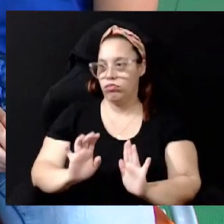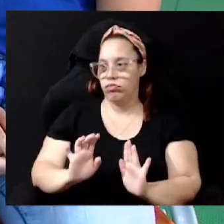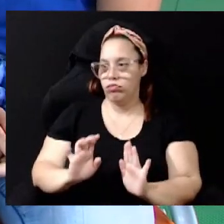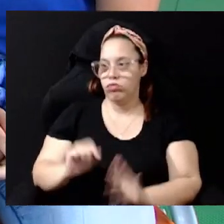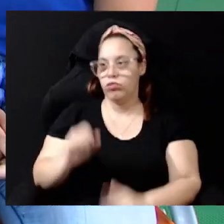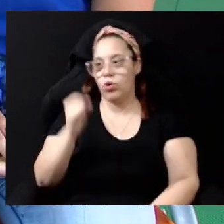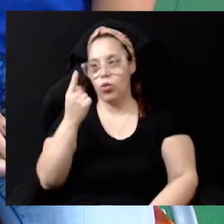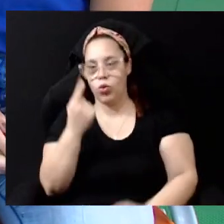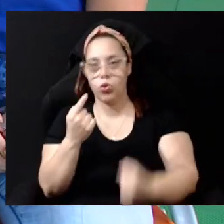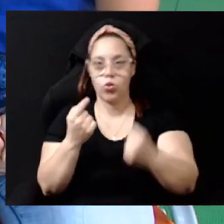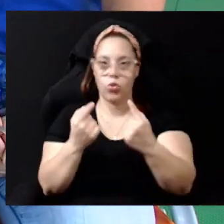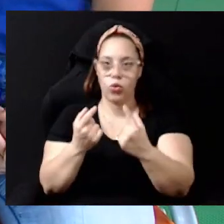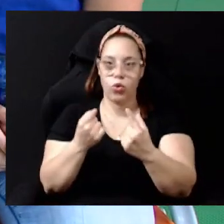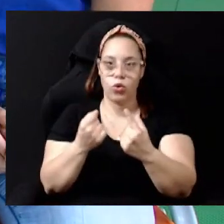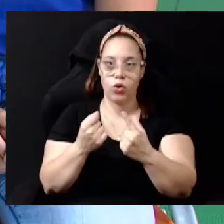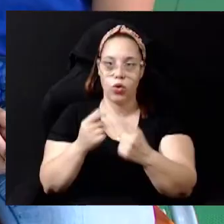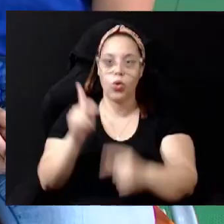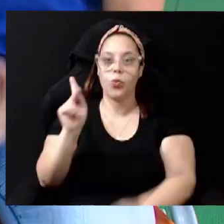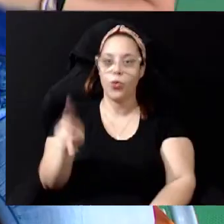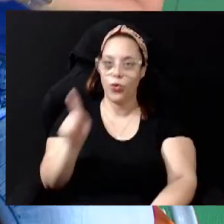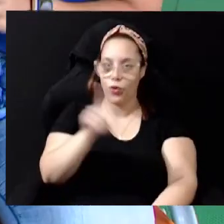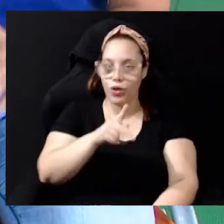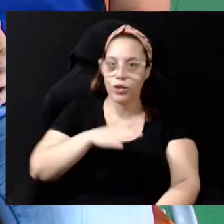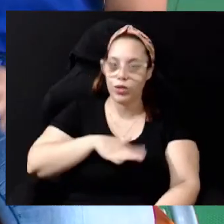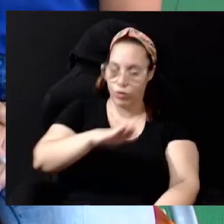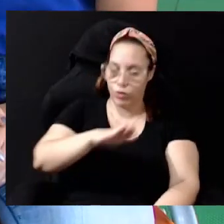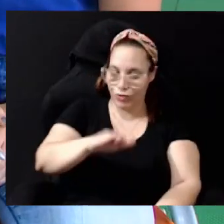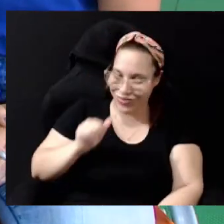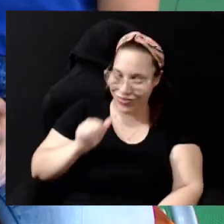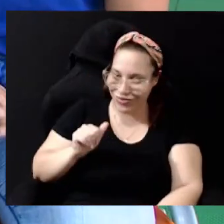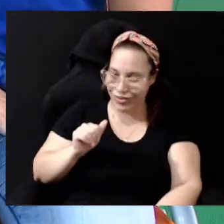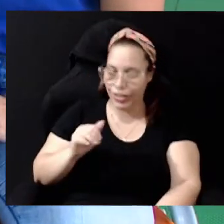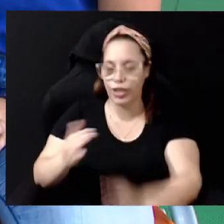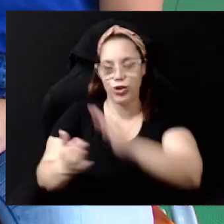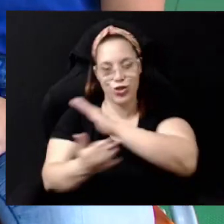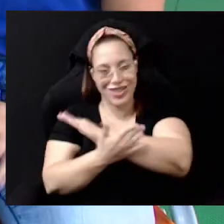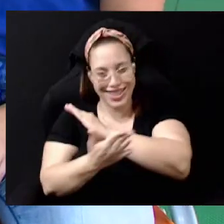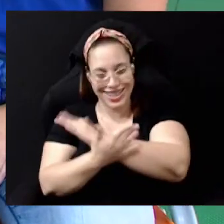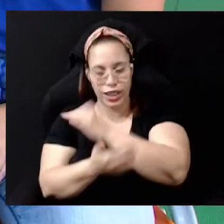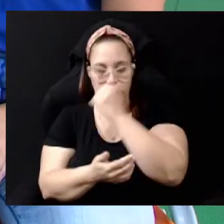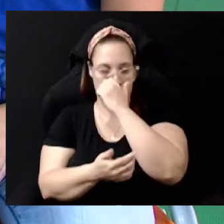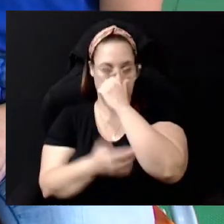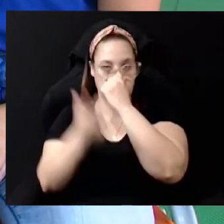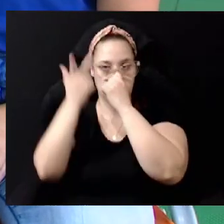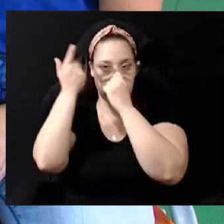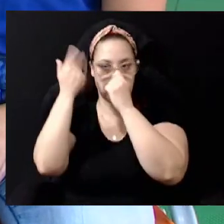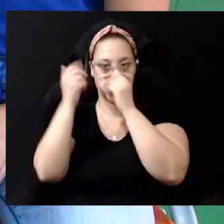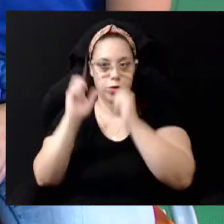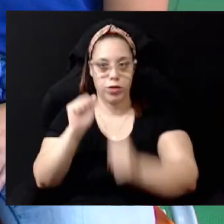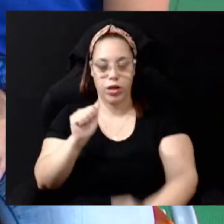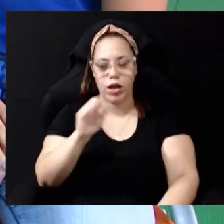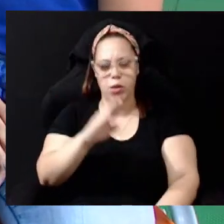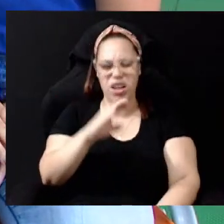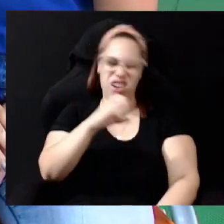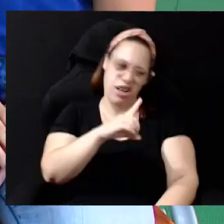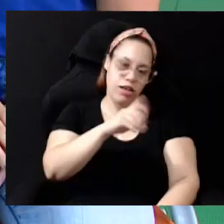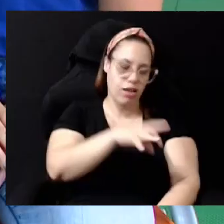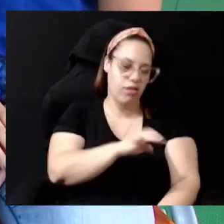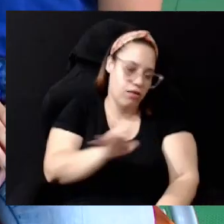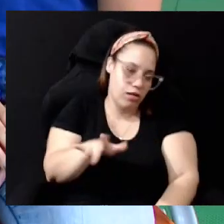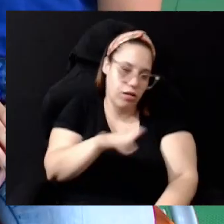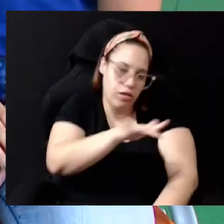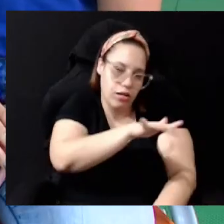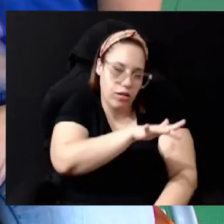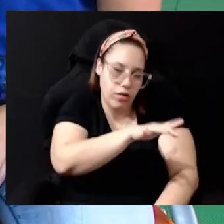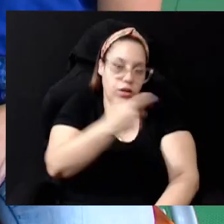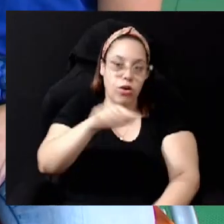bacana. Então, cada vez é o professor, que eu gosto de chamar, o professor ajudante, e é normalmente em ordem alfabética, né?